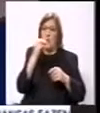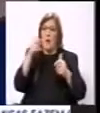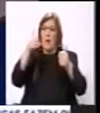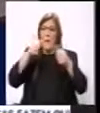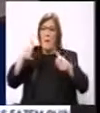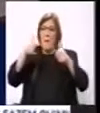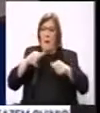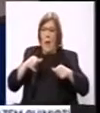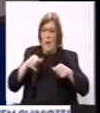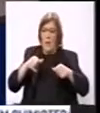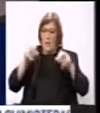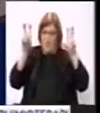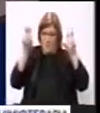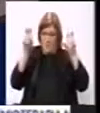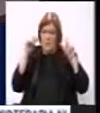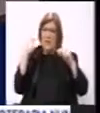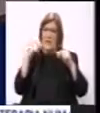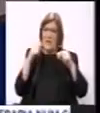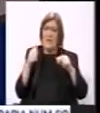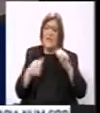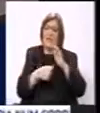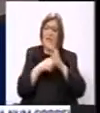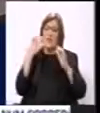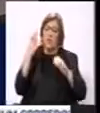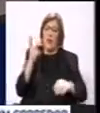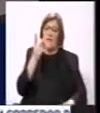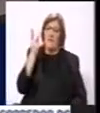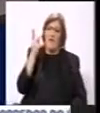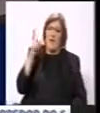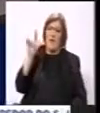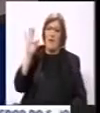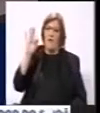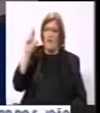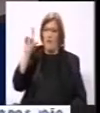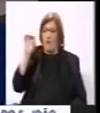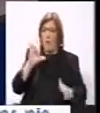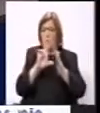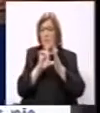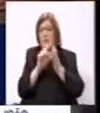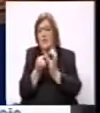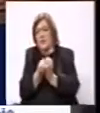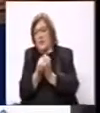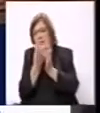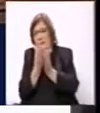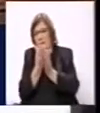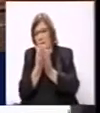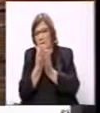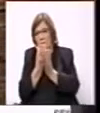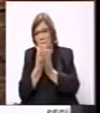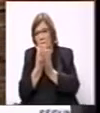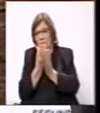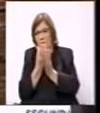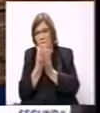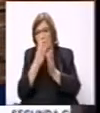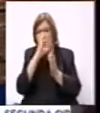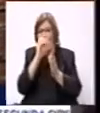no festival 800% pessoal ver uma flor em em que ser um projeto de criação em uma